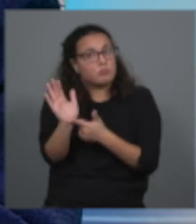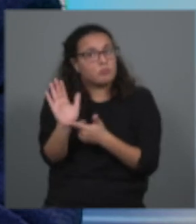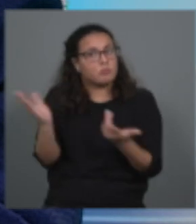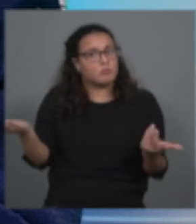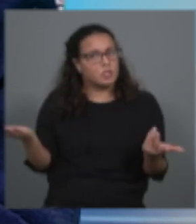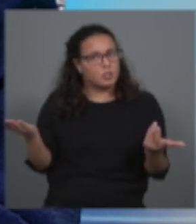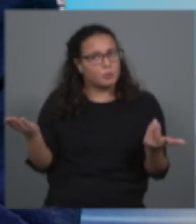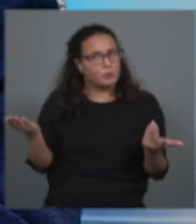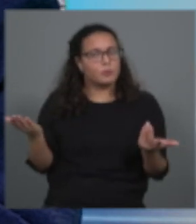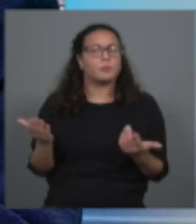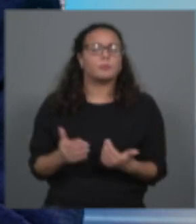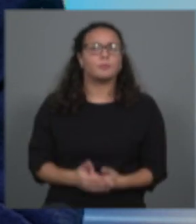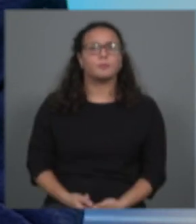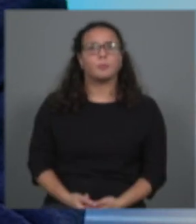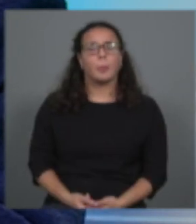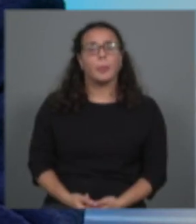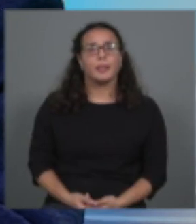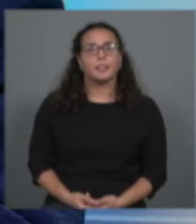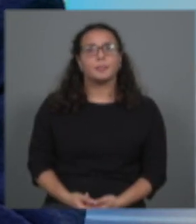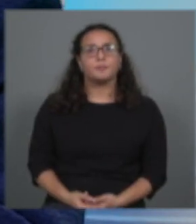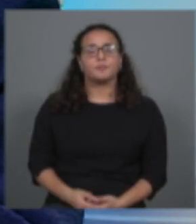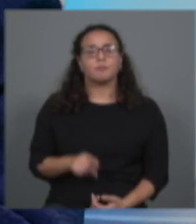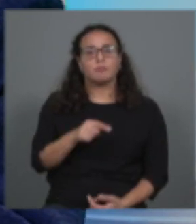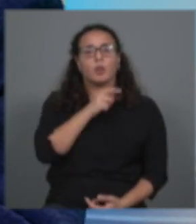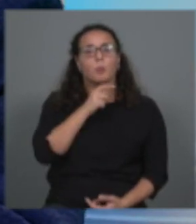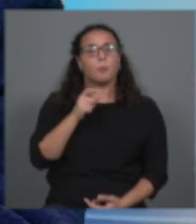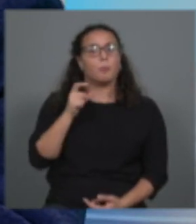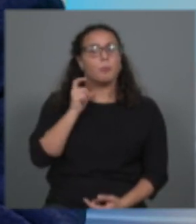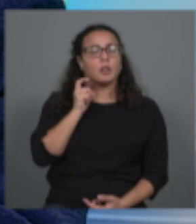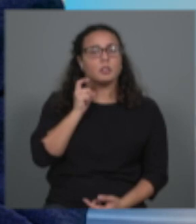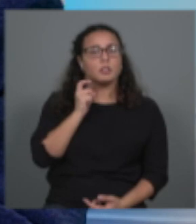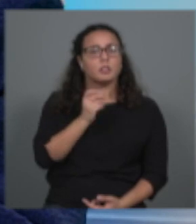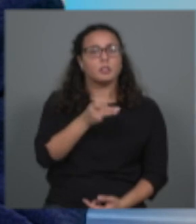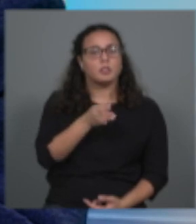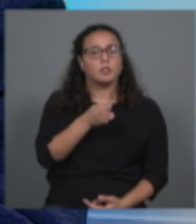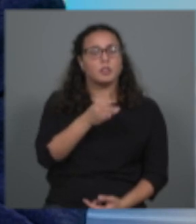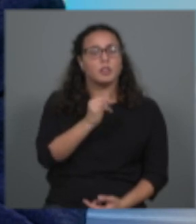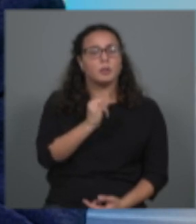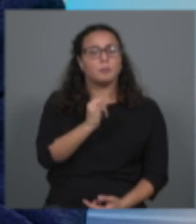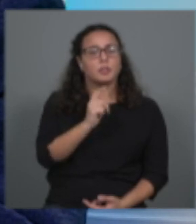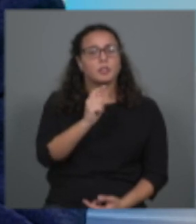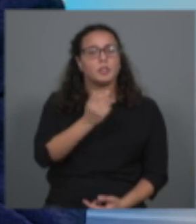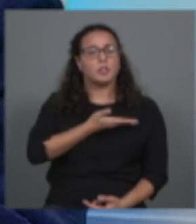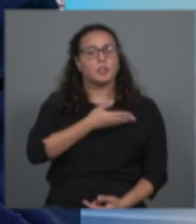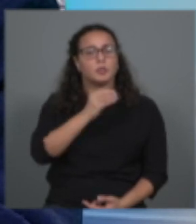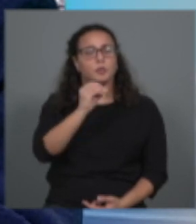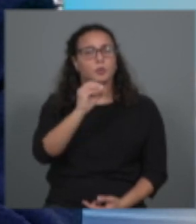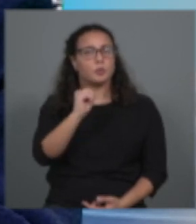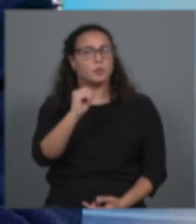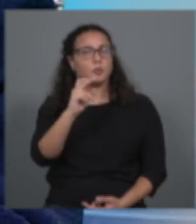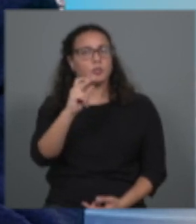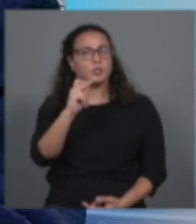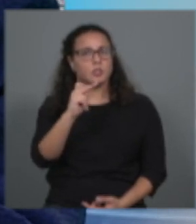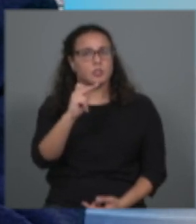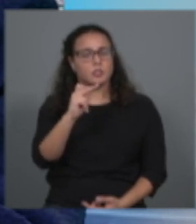foi resolvido e o Papa Pio XII, que era o Papa que governava a Igreja na altura,